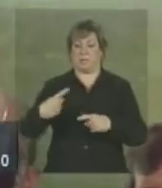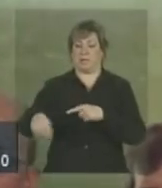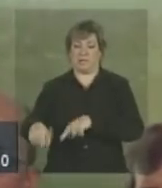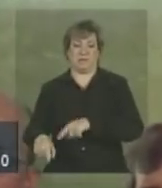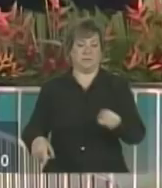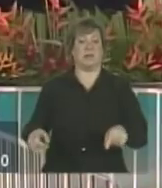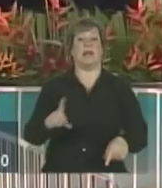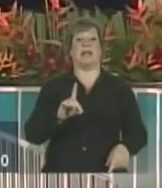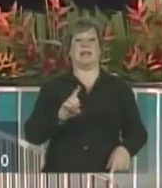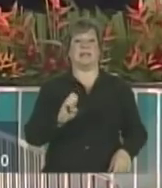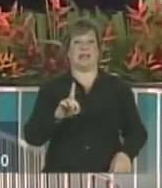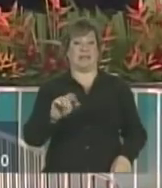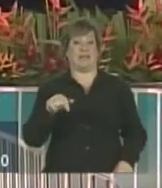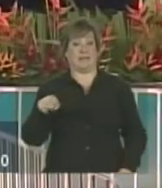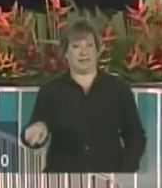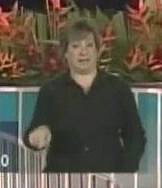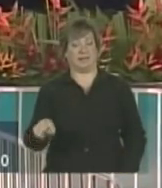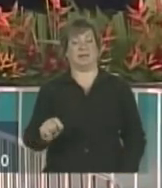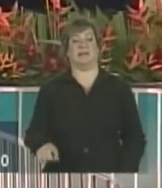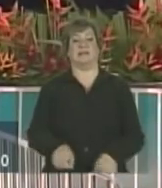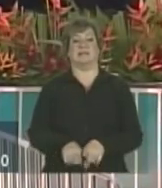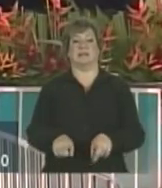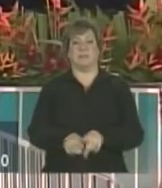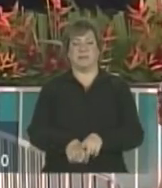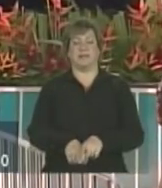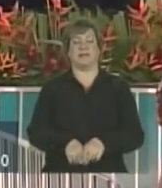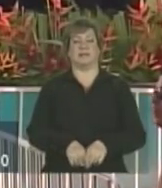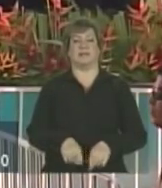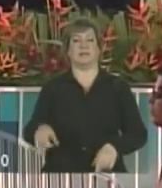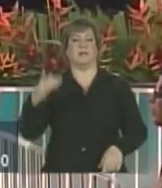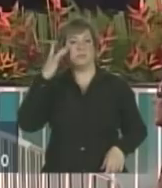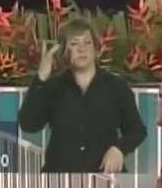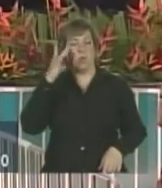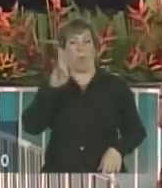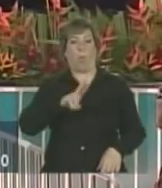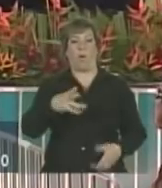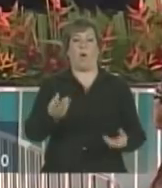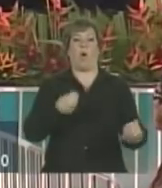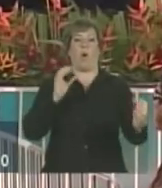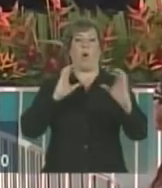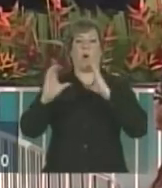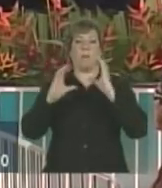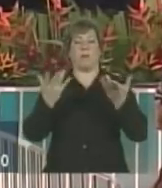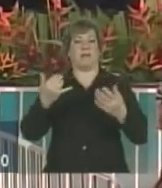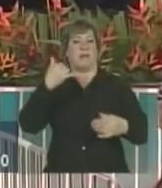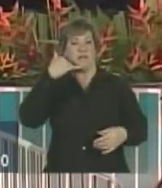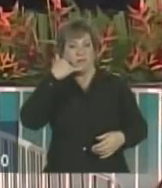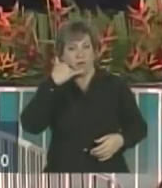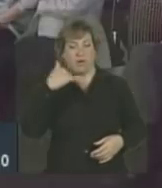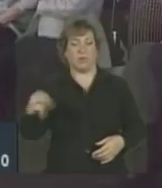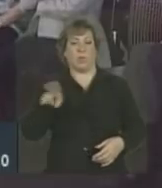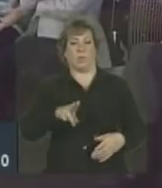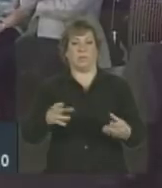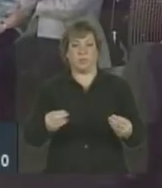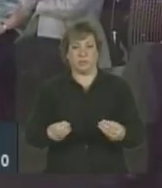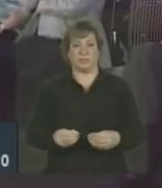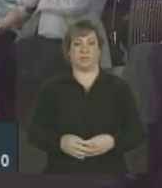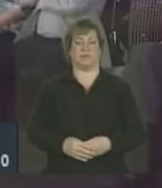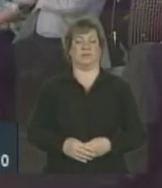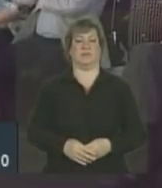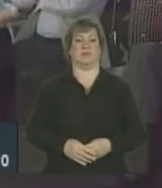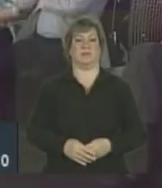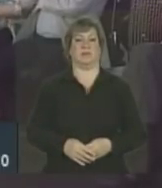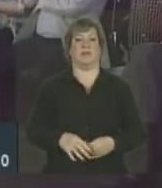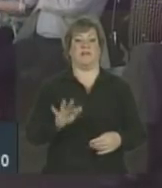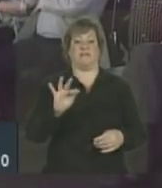E o DEDA, além de usar os meios de comunicação, como o telefone,